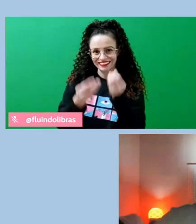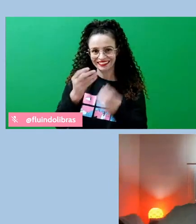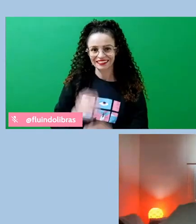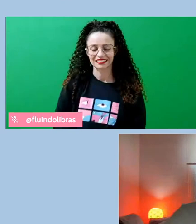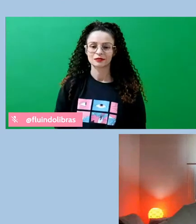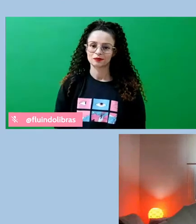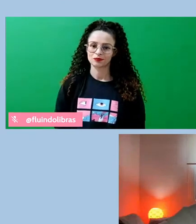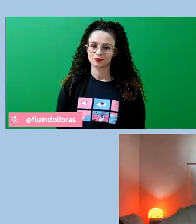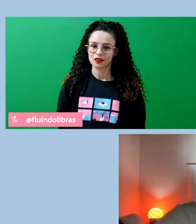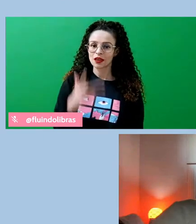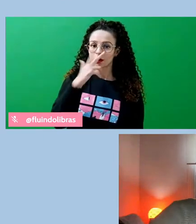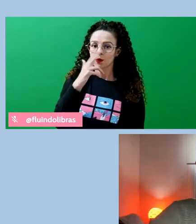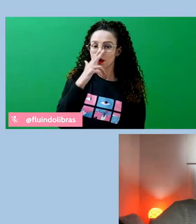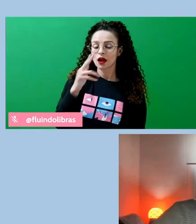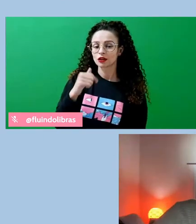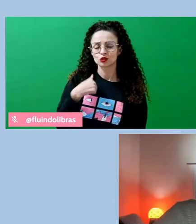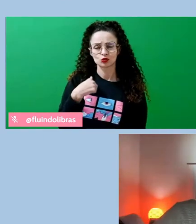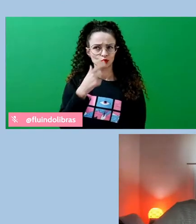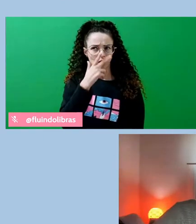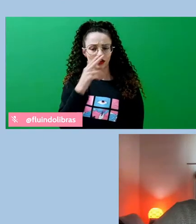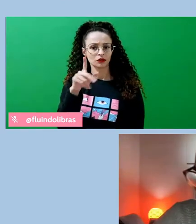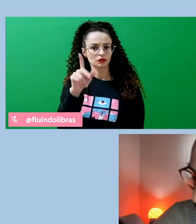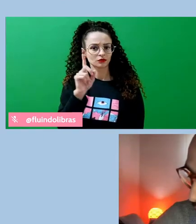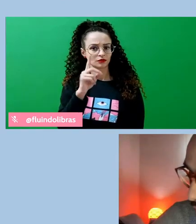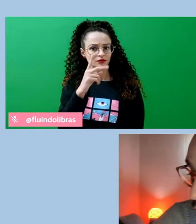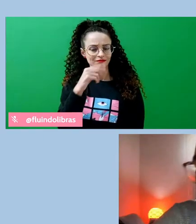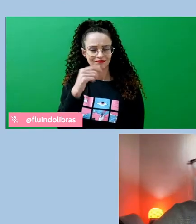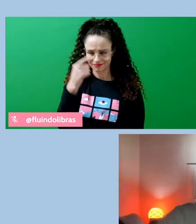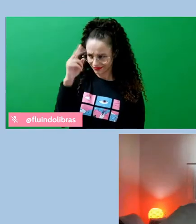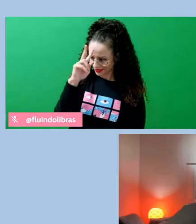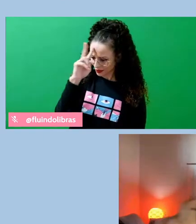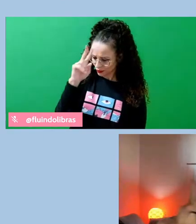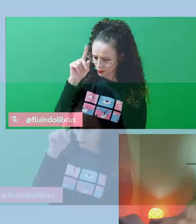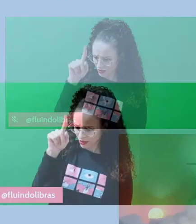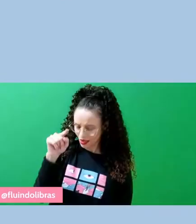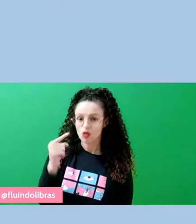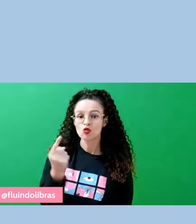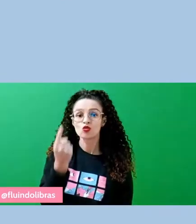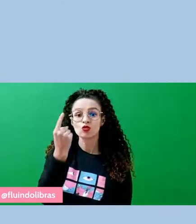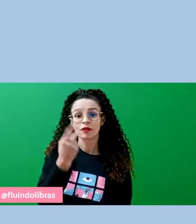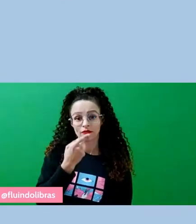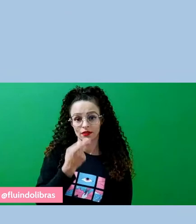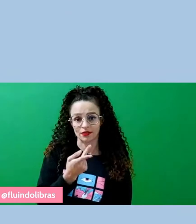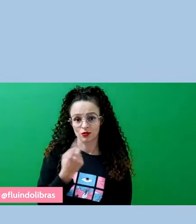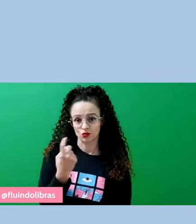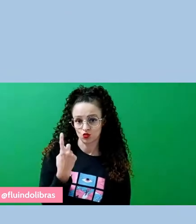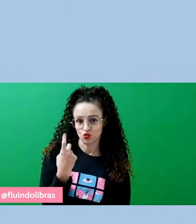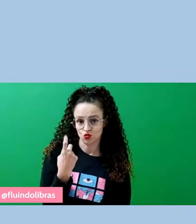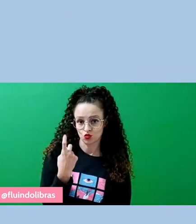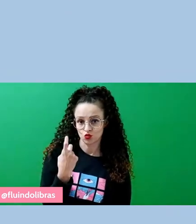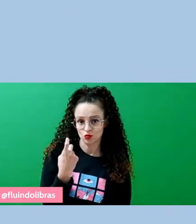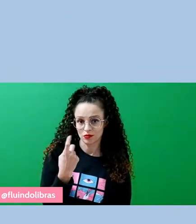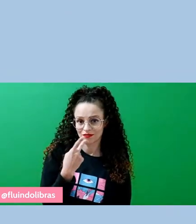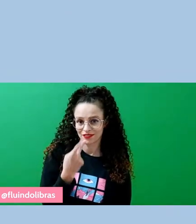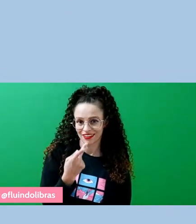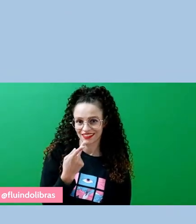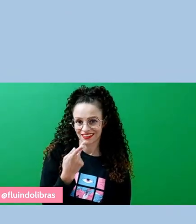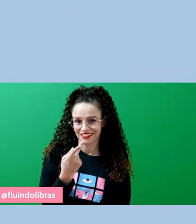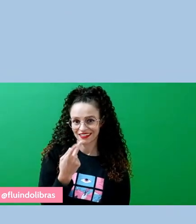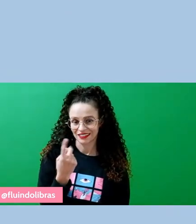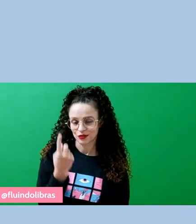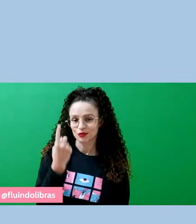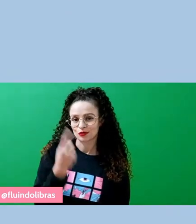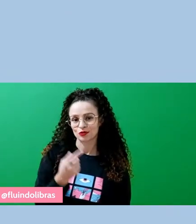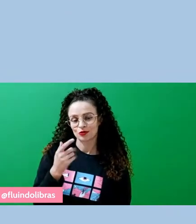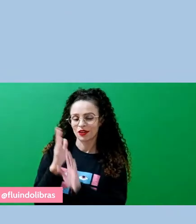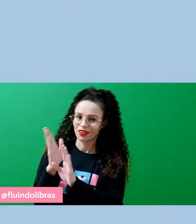Eu acho que ficou só uma, se eu não me engano, falha a memória, eu acho que ficou uma fala só no chão da edição, como se diz, né? Uma ficou para